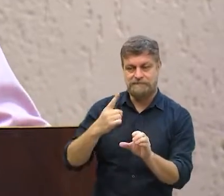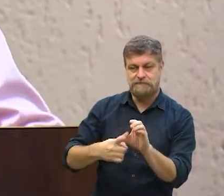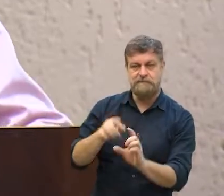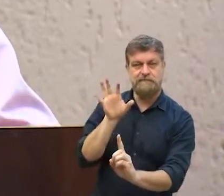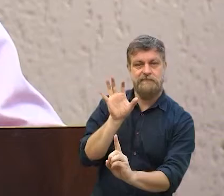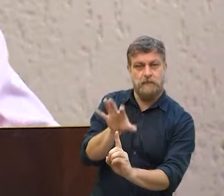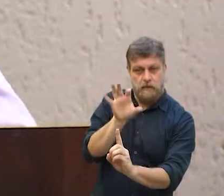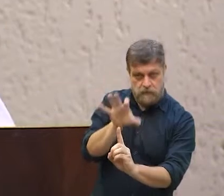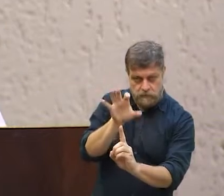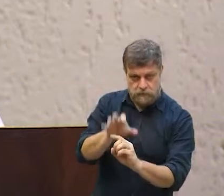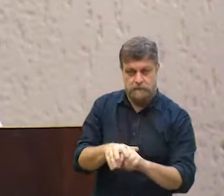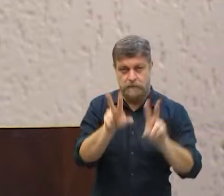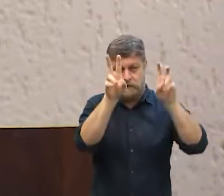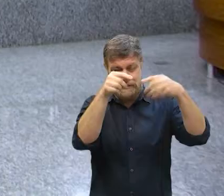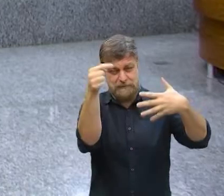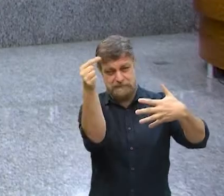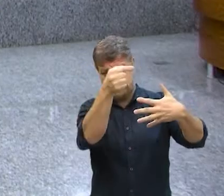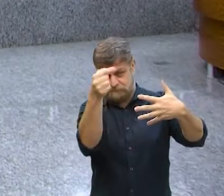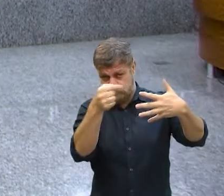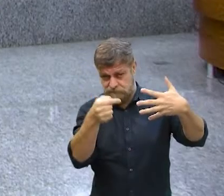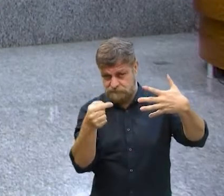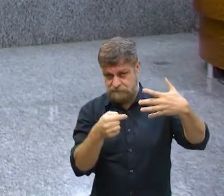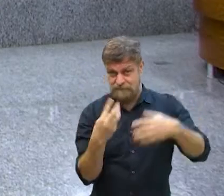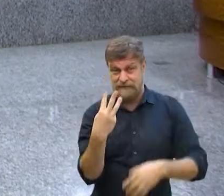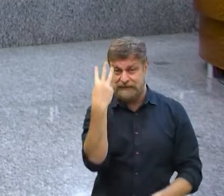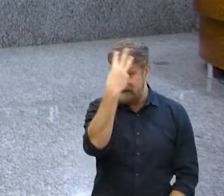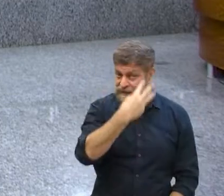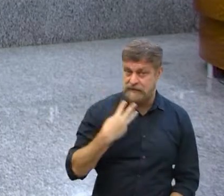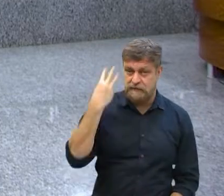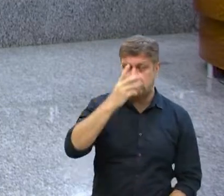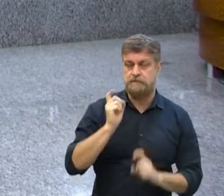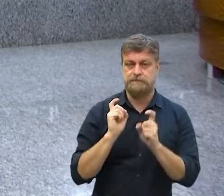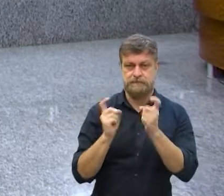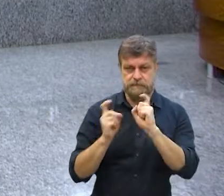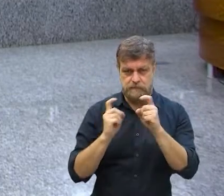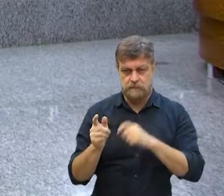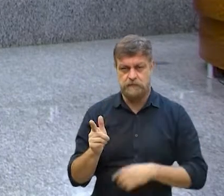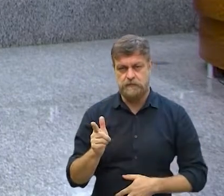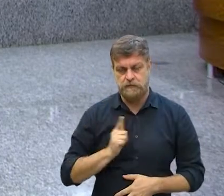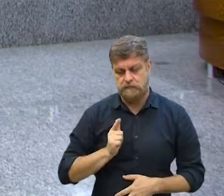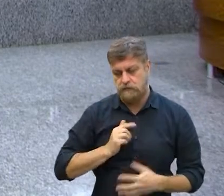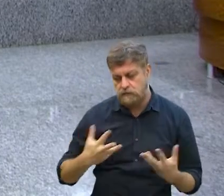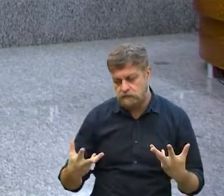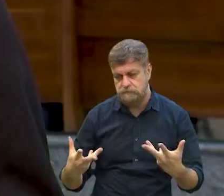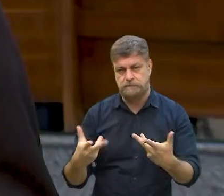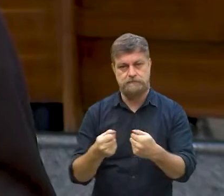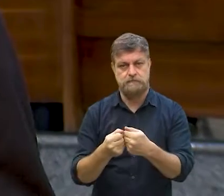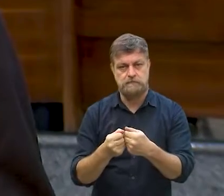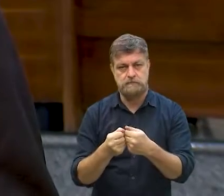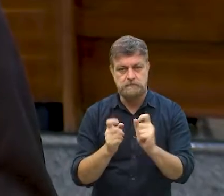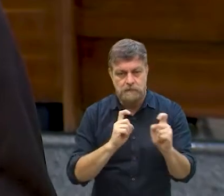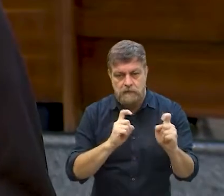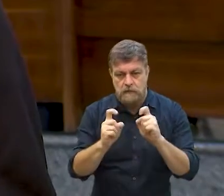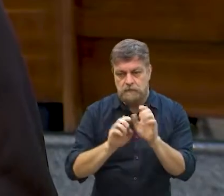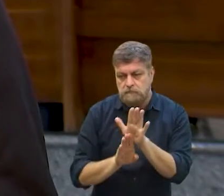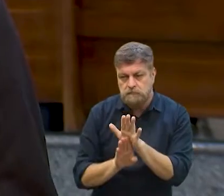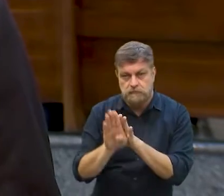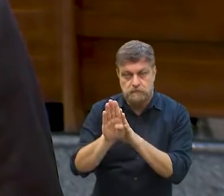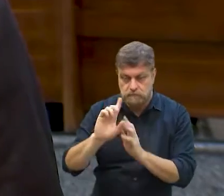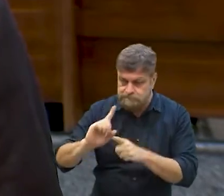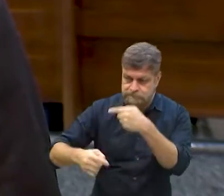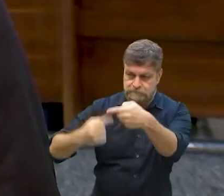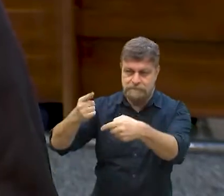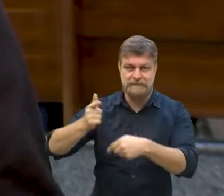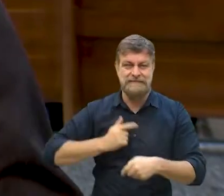Paulínia, refletem em Cosmópolis. Diversos temas foram abordados durante 3 horas de reunião. Isso tem enriquecido as